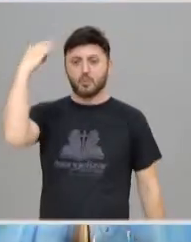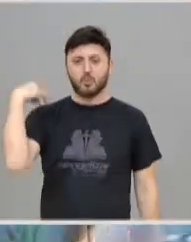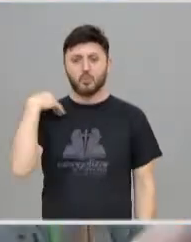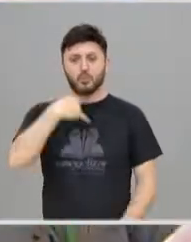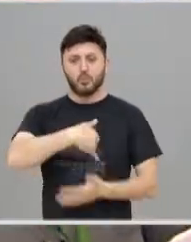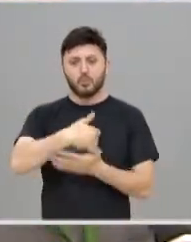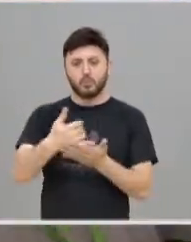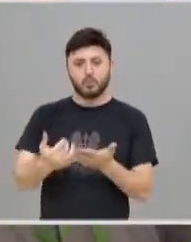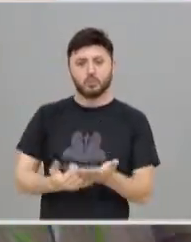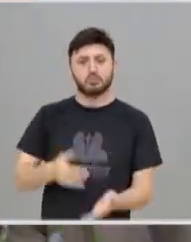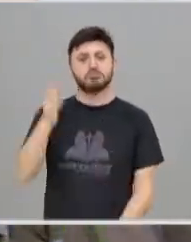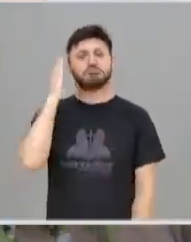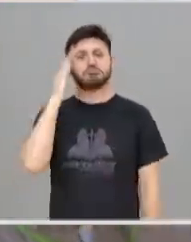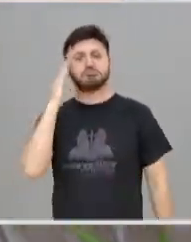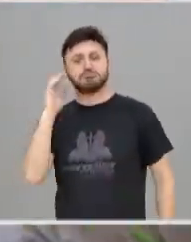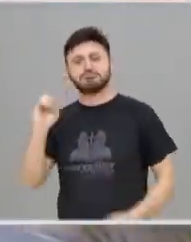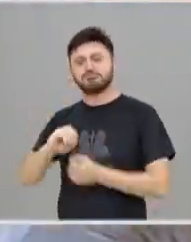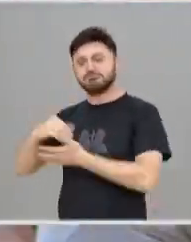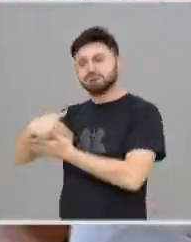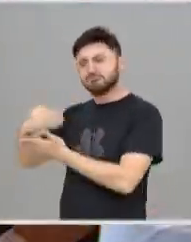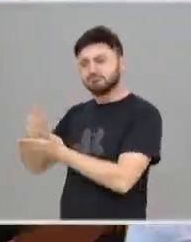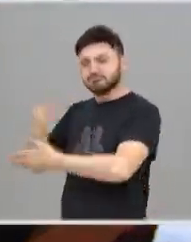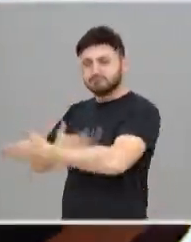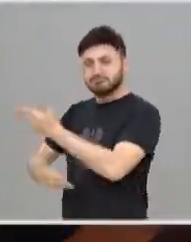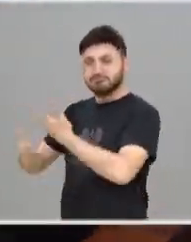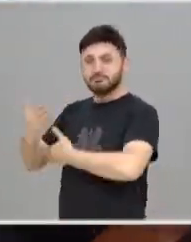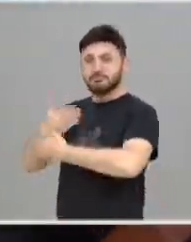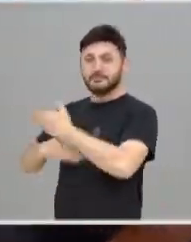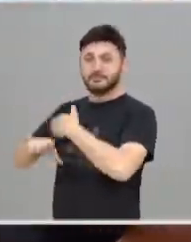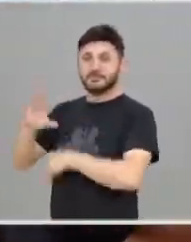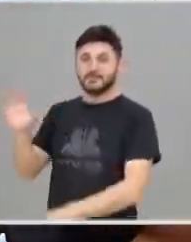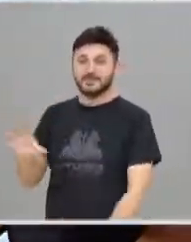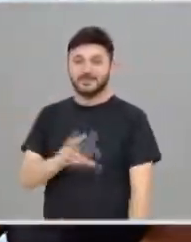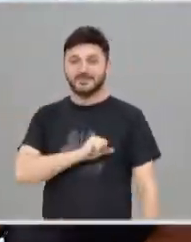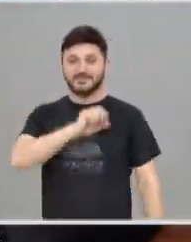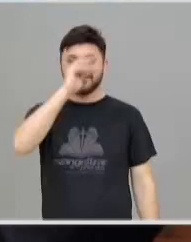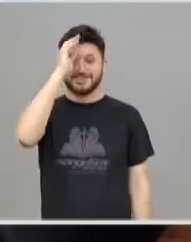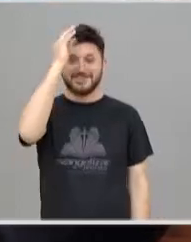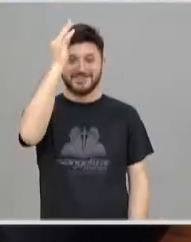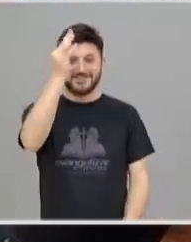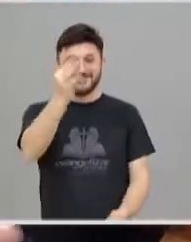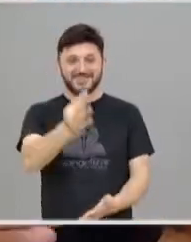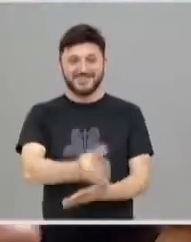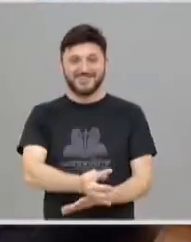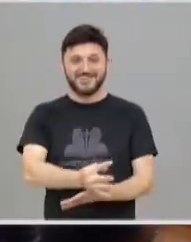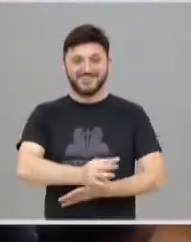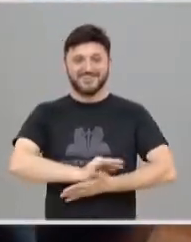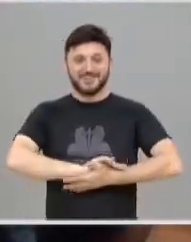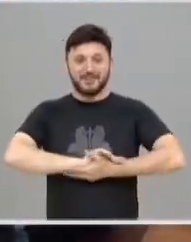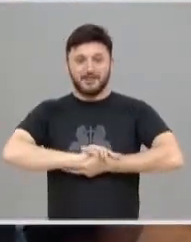saibamos fazer a partilha nos gestos de amor e de fé.